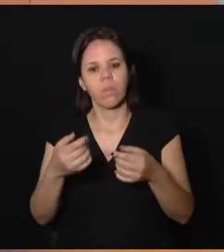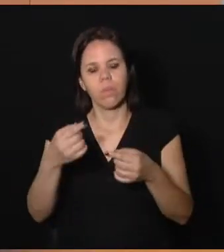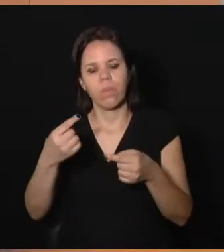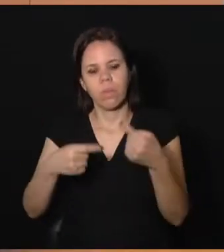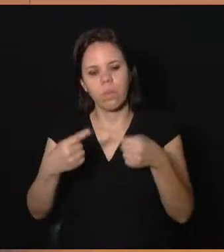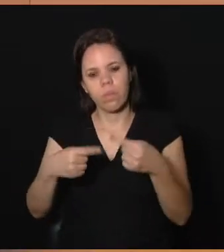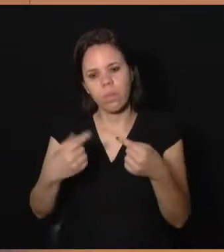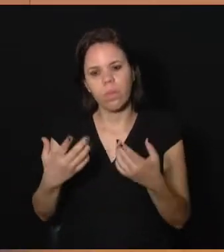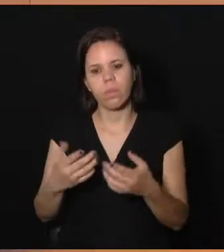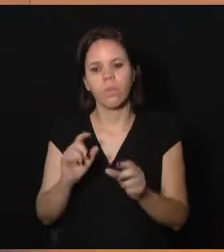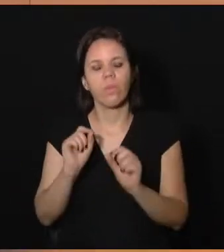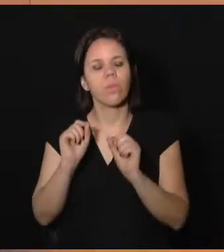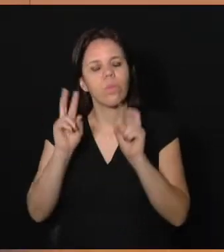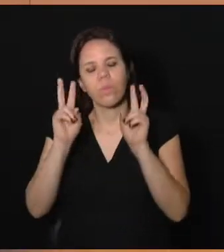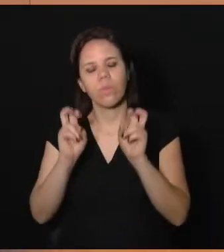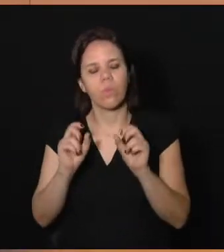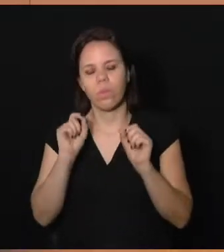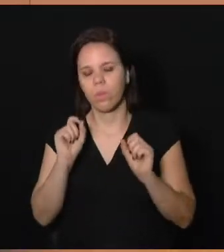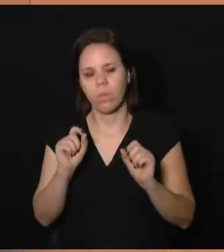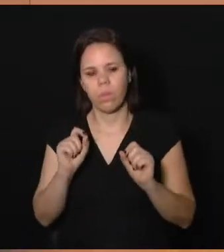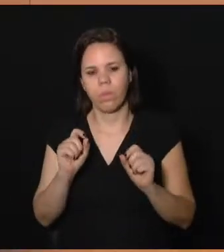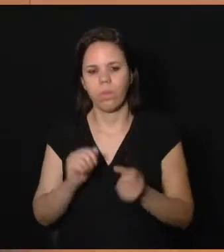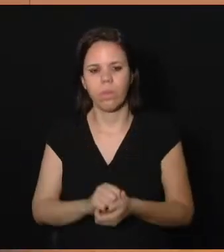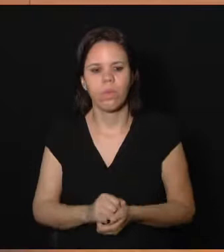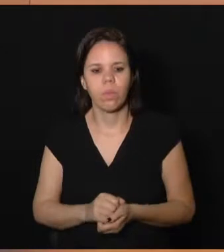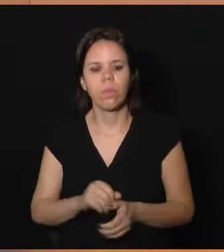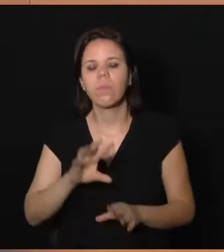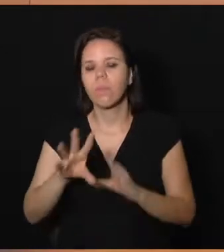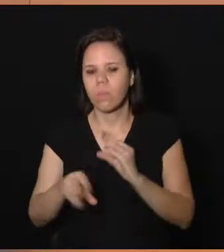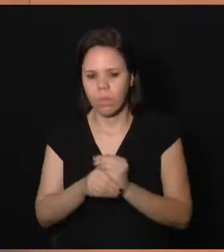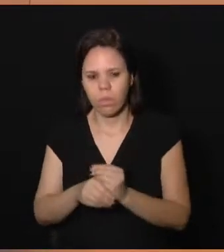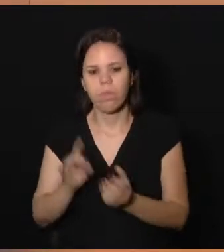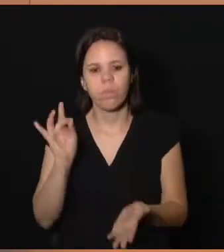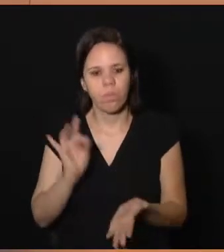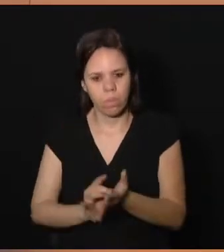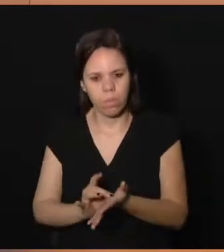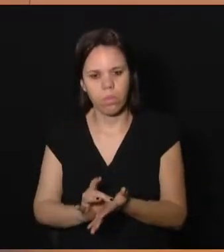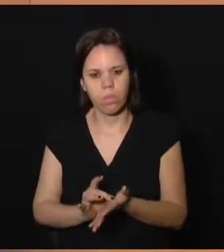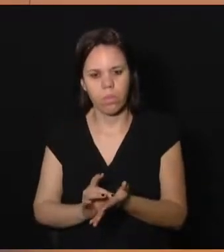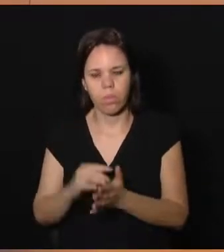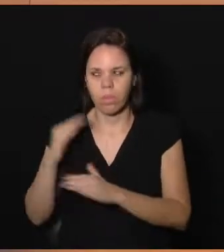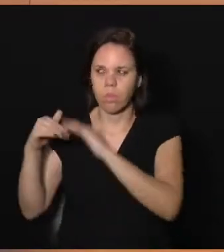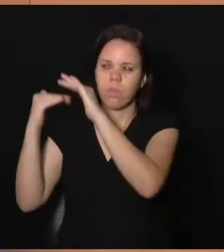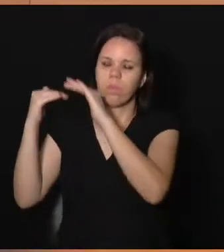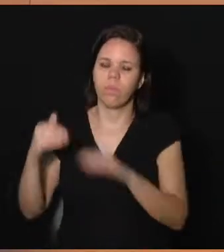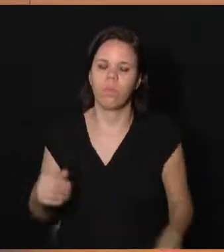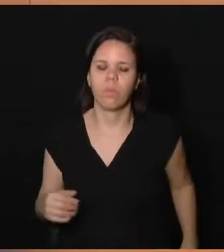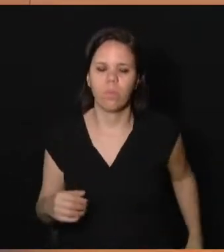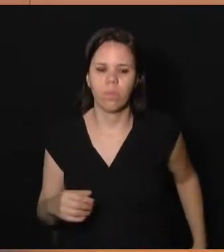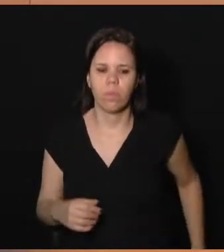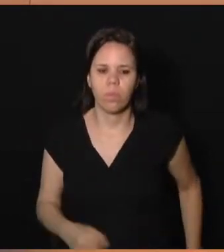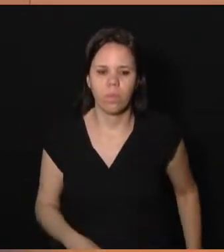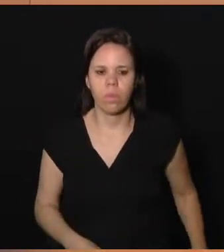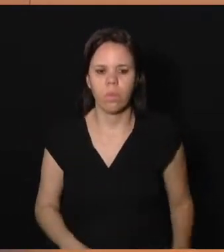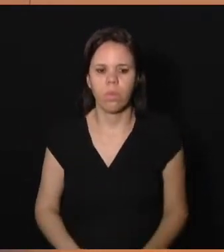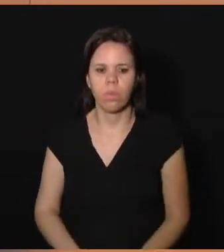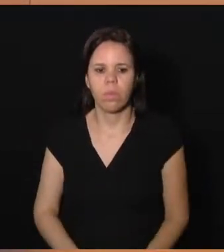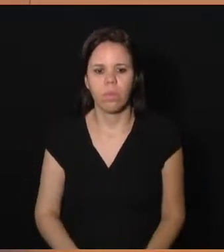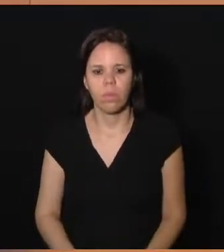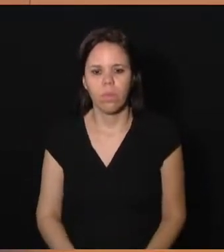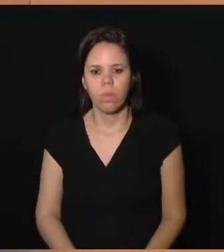debate, né? E mais, a gente poder contribuir realmente no desenvolvimento dessas discussões,